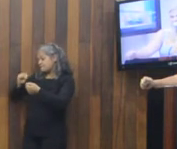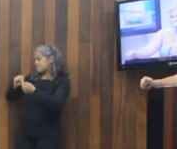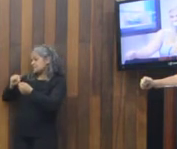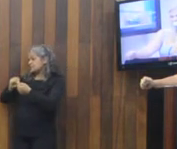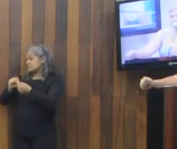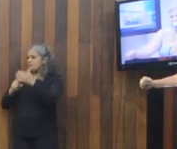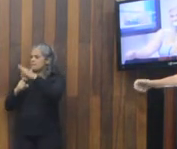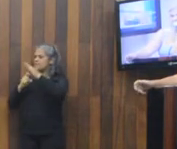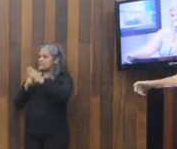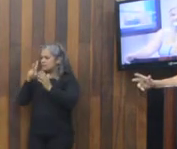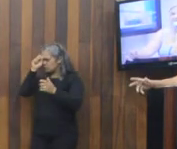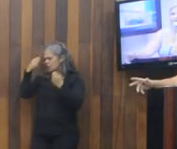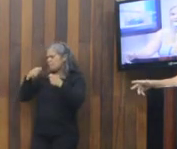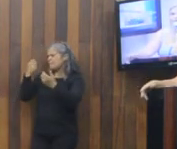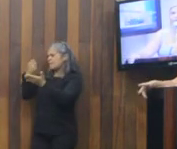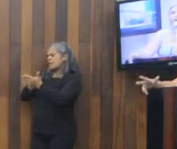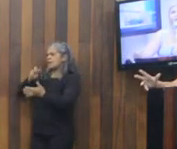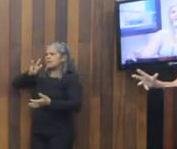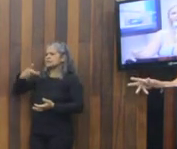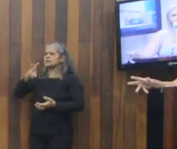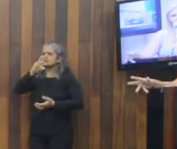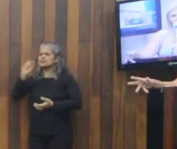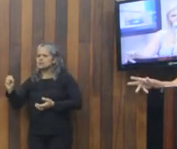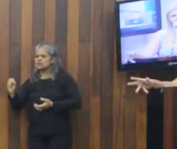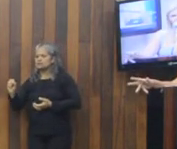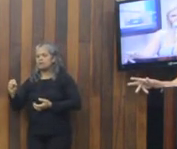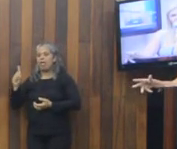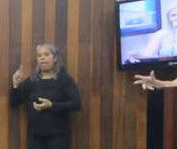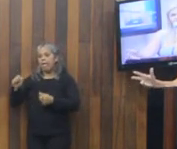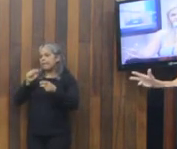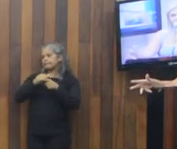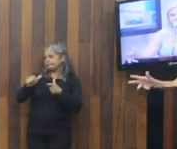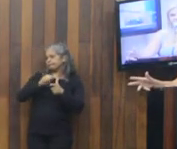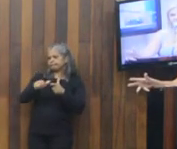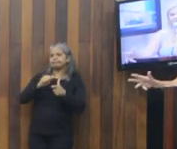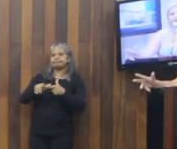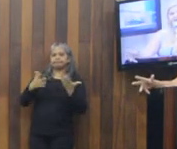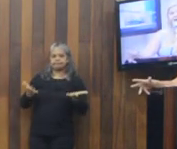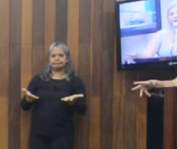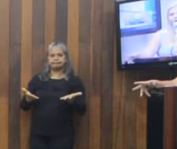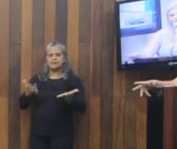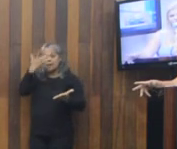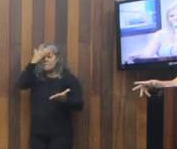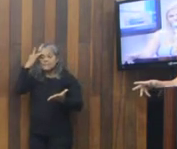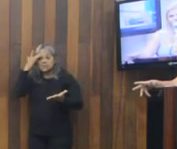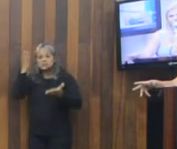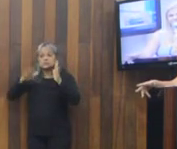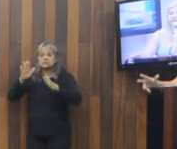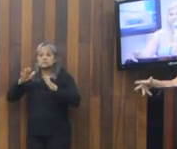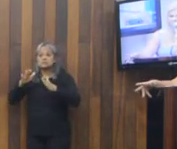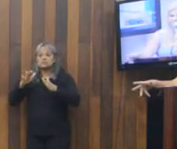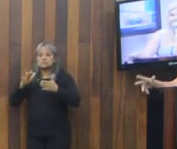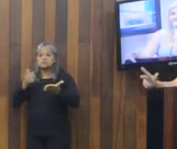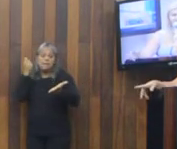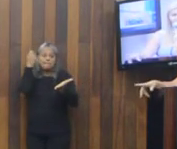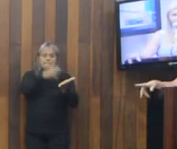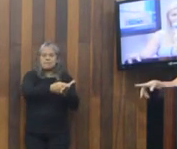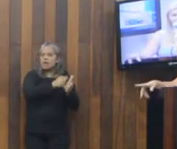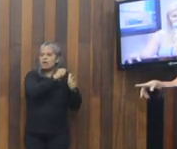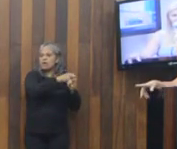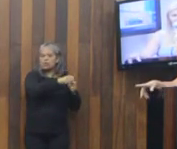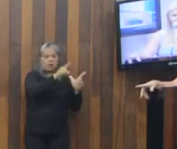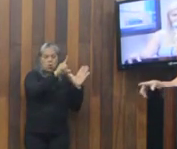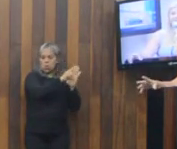por um stand. Isso é o valor de um aluguel que a gente deixa de pagar de uma loja hoje. E hoje, se você não